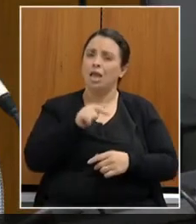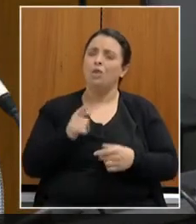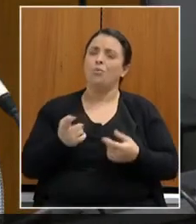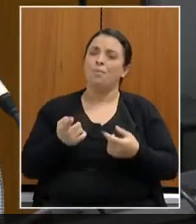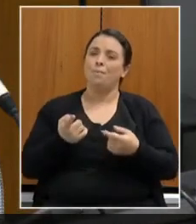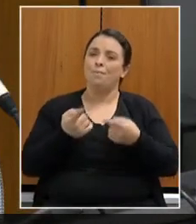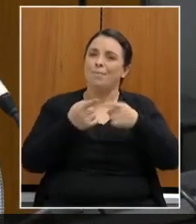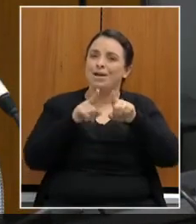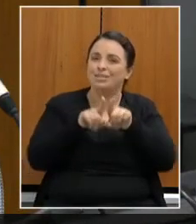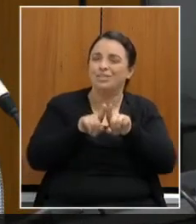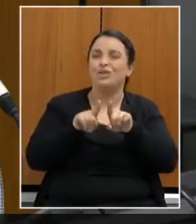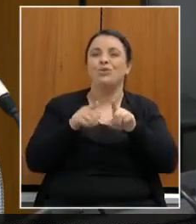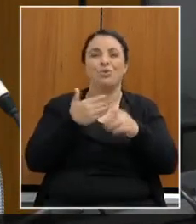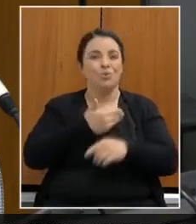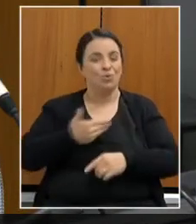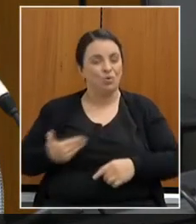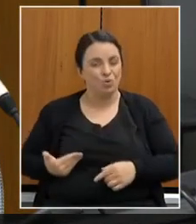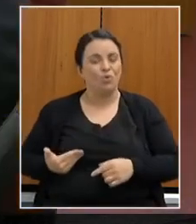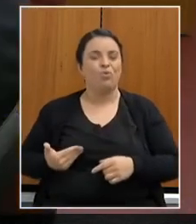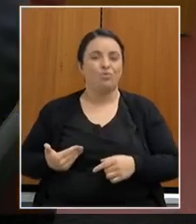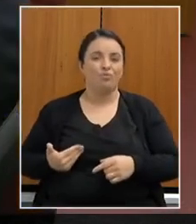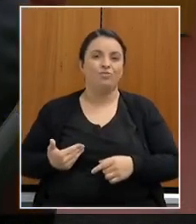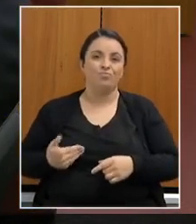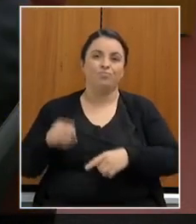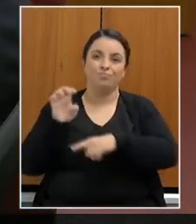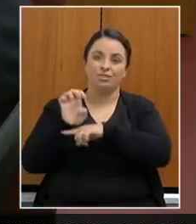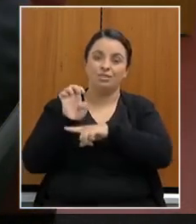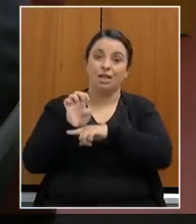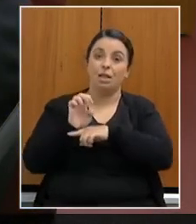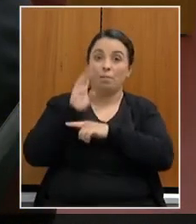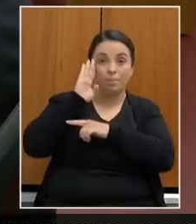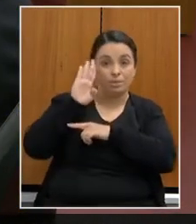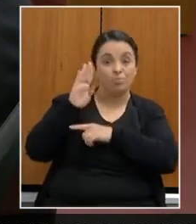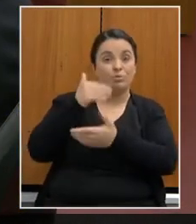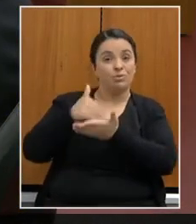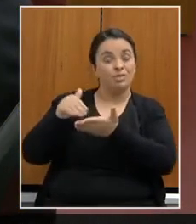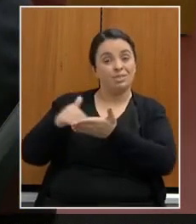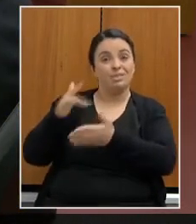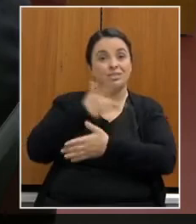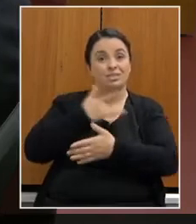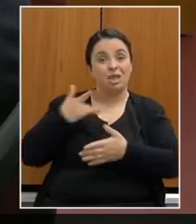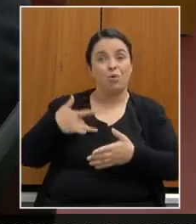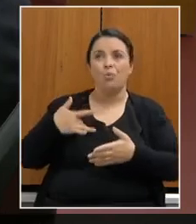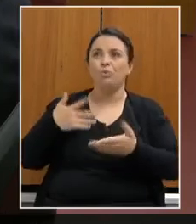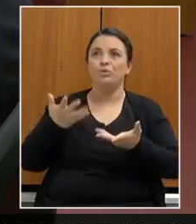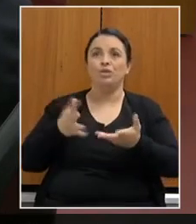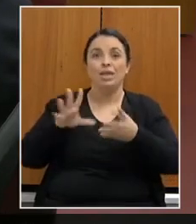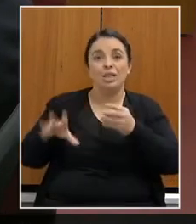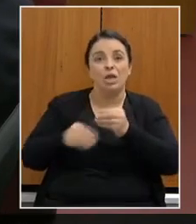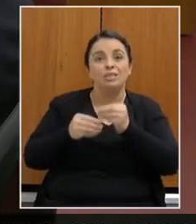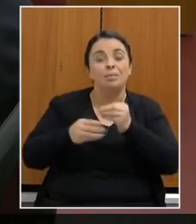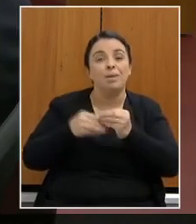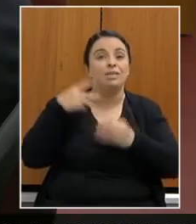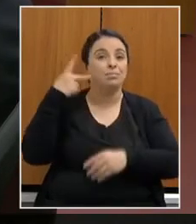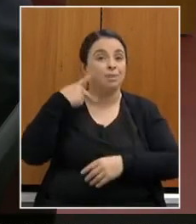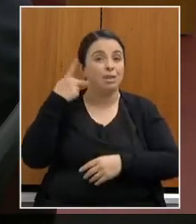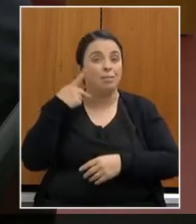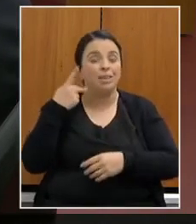principalmente, com a Secretaria de Saúde, das emendas parlamentares, quase meio bilhão de reais,